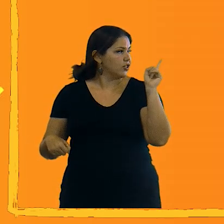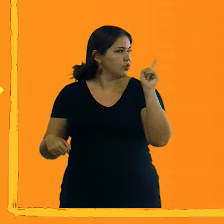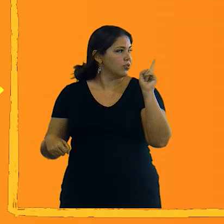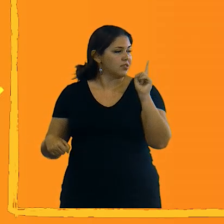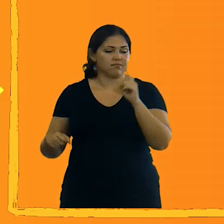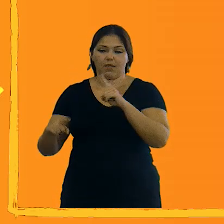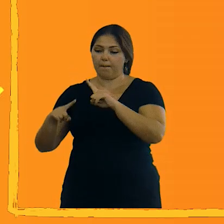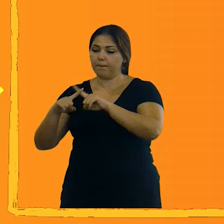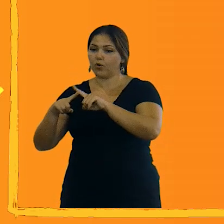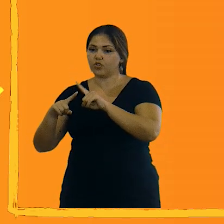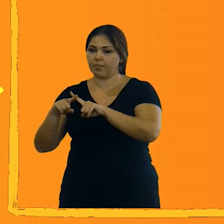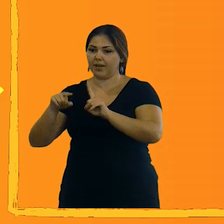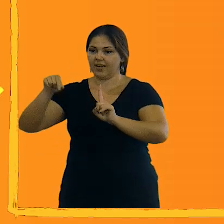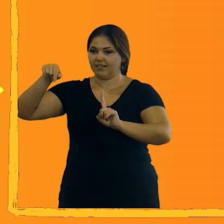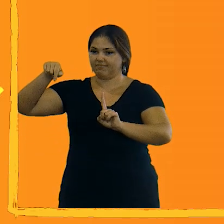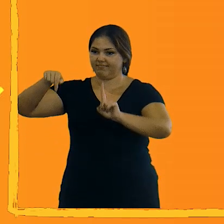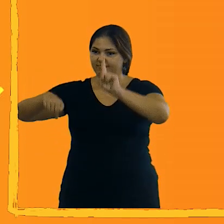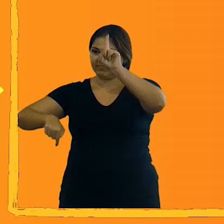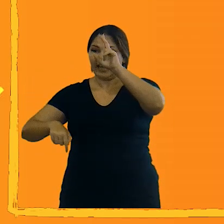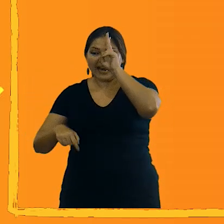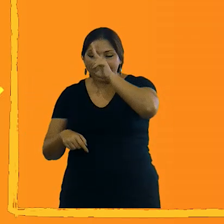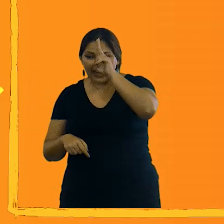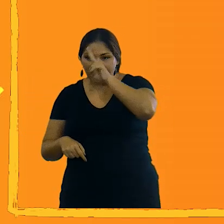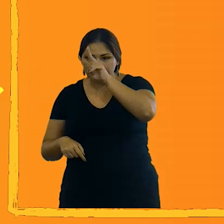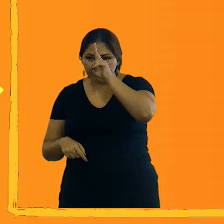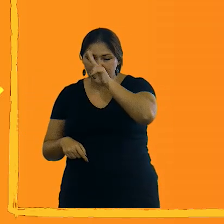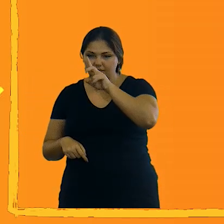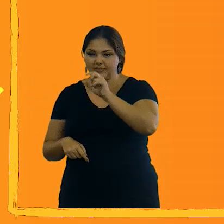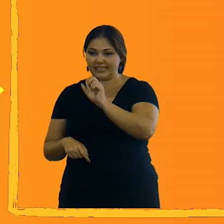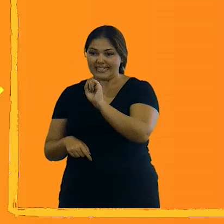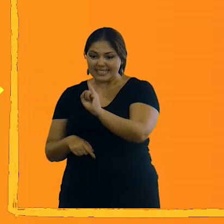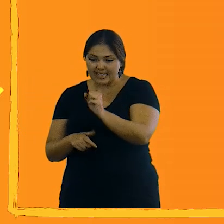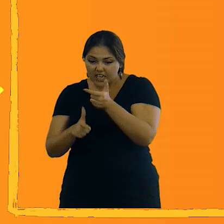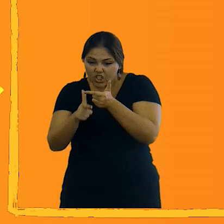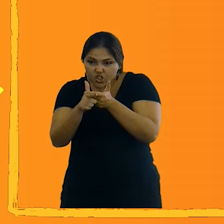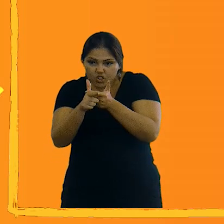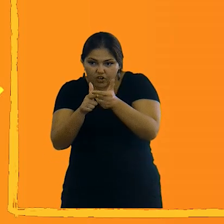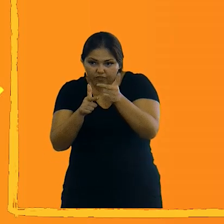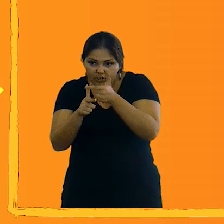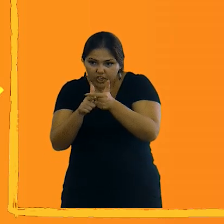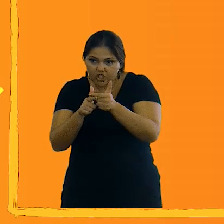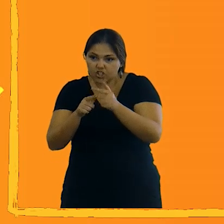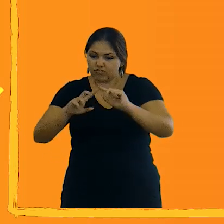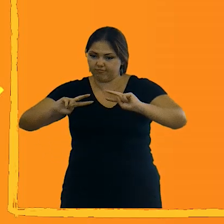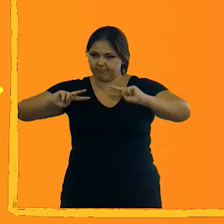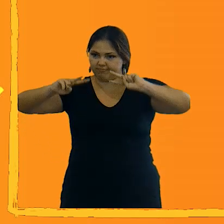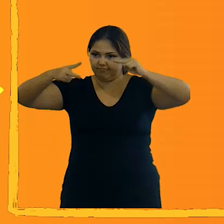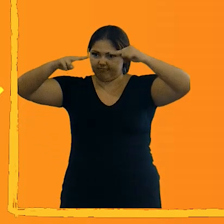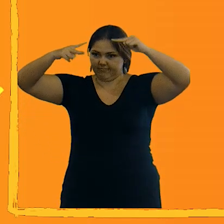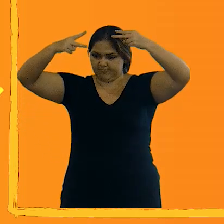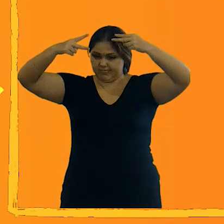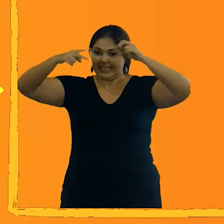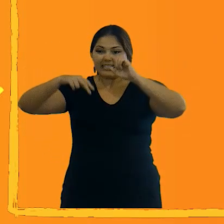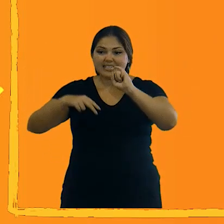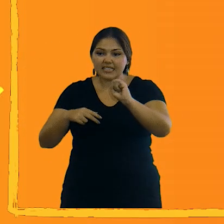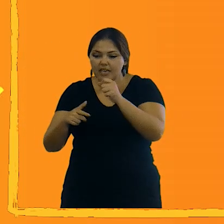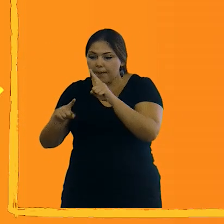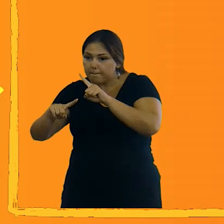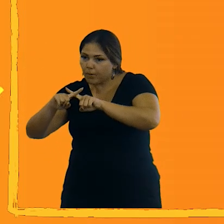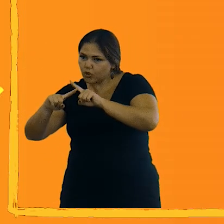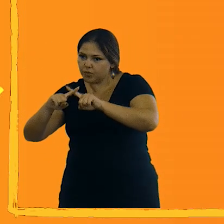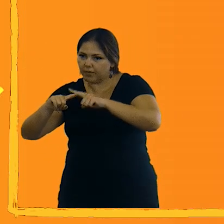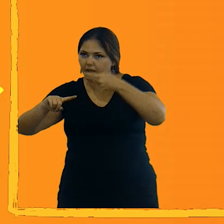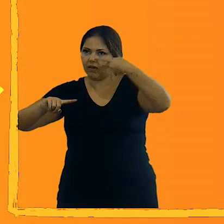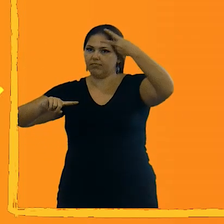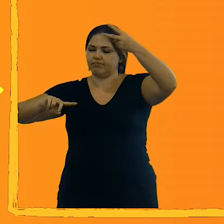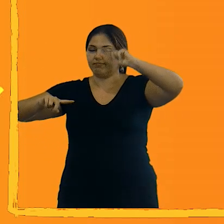proporcionais não esquece disso dividiu diretamente multiplicou inversamente tá agora olha